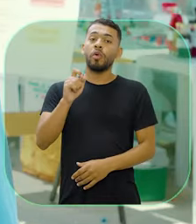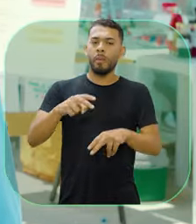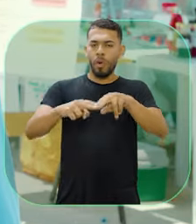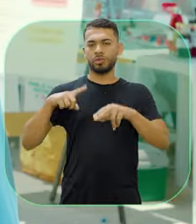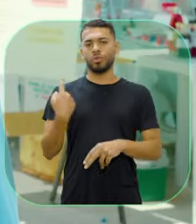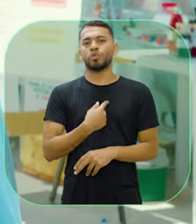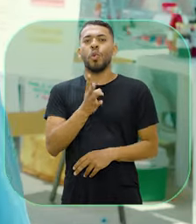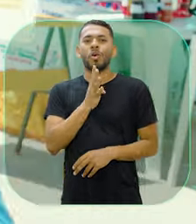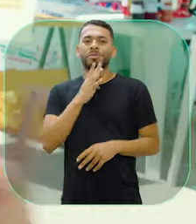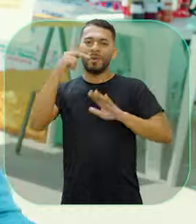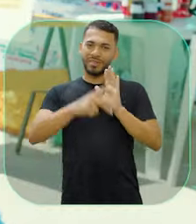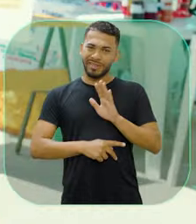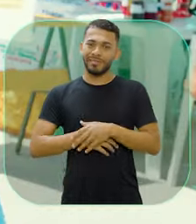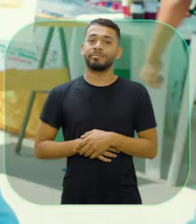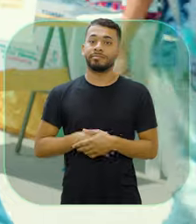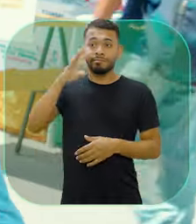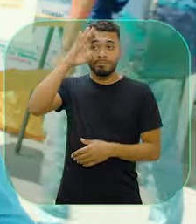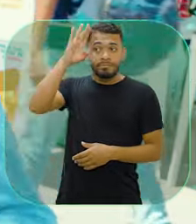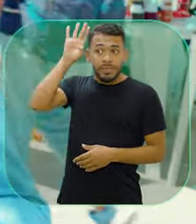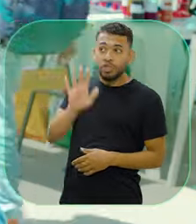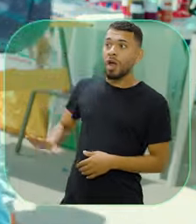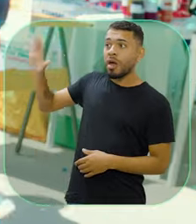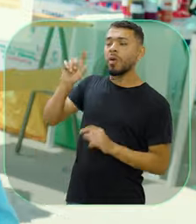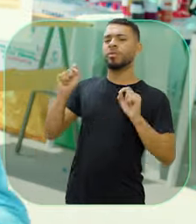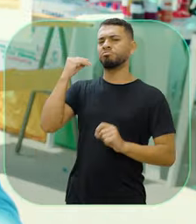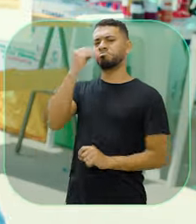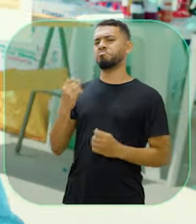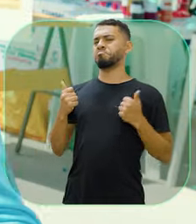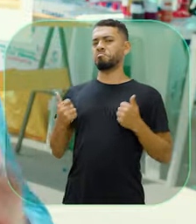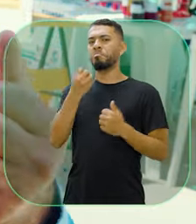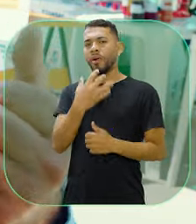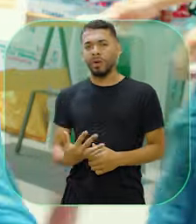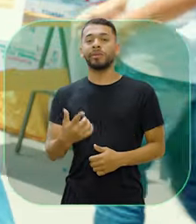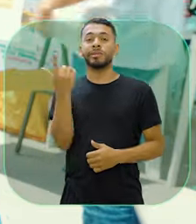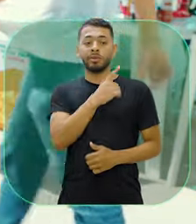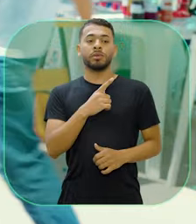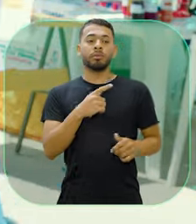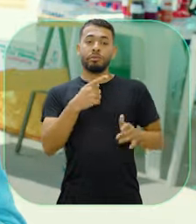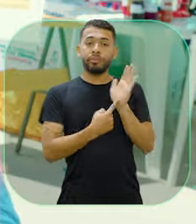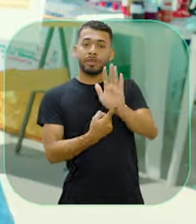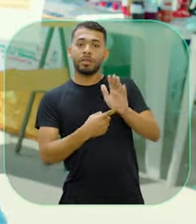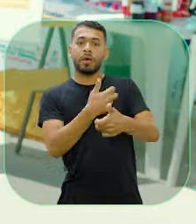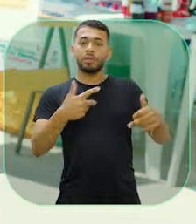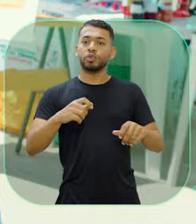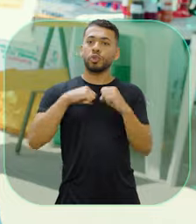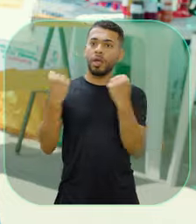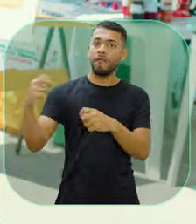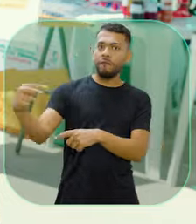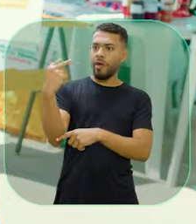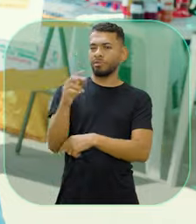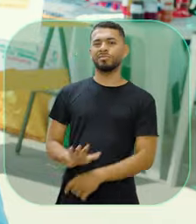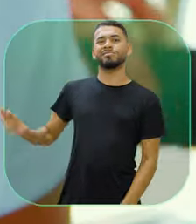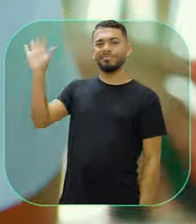partir do conhecimento dos nossos projetos. Para a comunidade acadêmica como um todo, uma experiência muito boa de trazer, de fazer com que os seus trabalhos sejam vistos pela